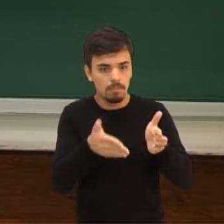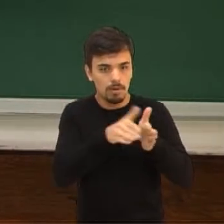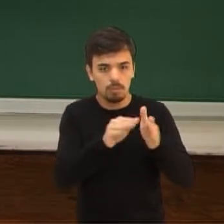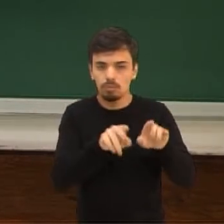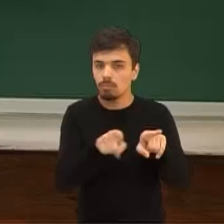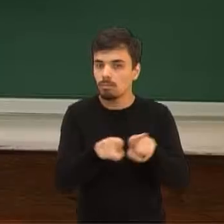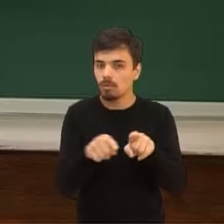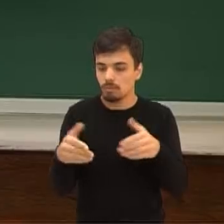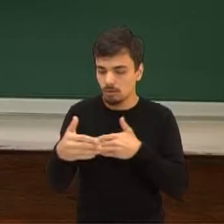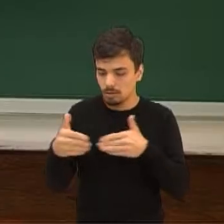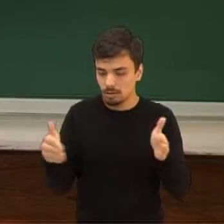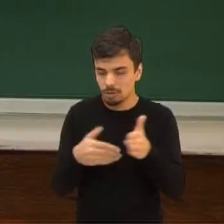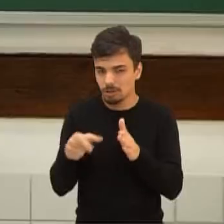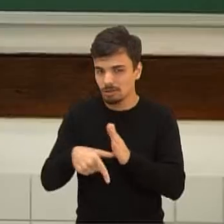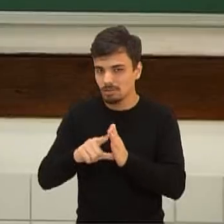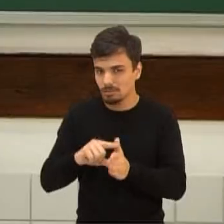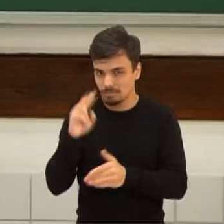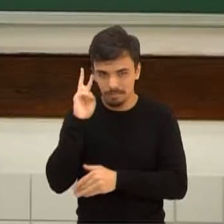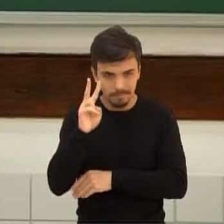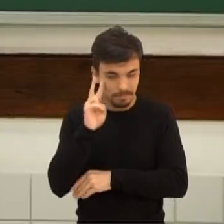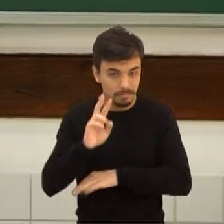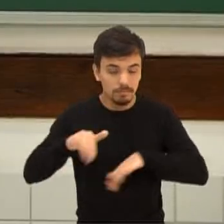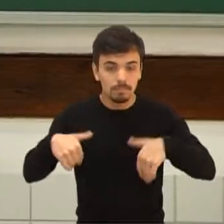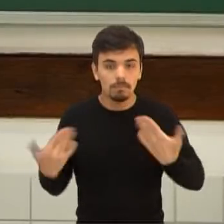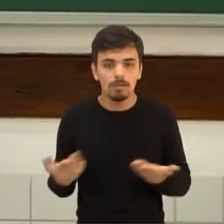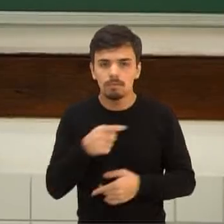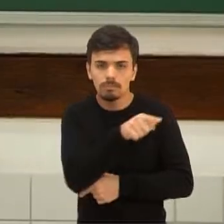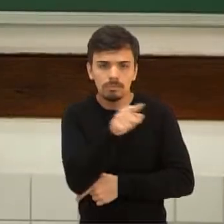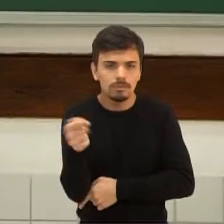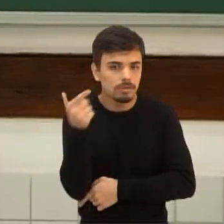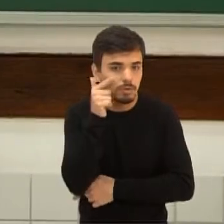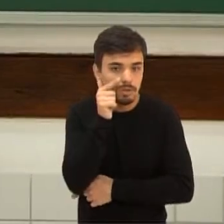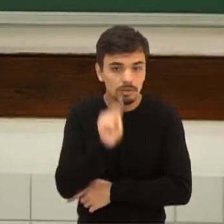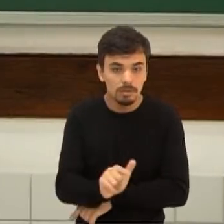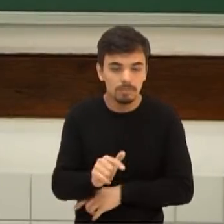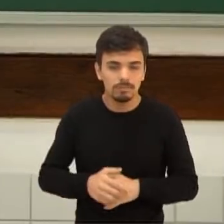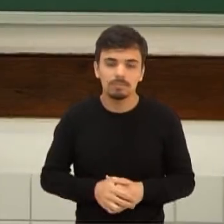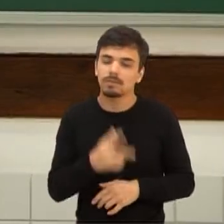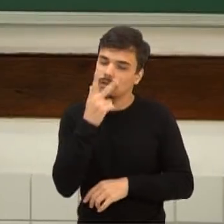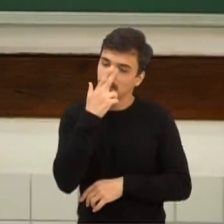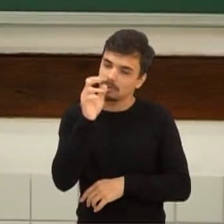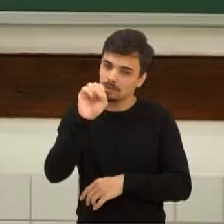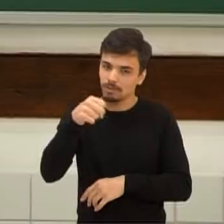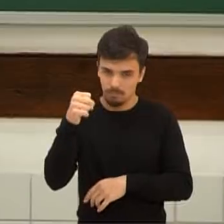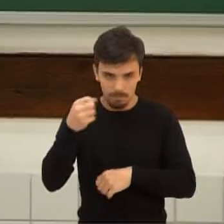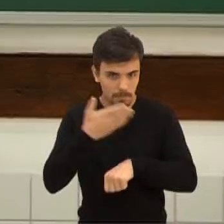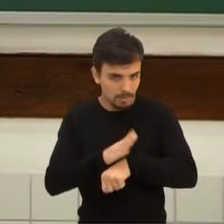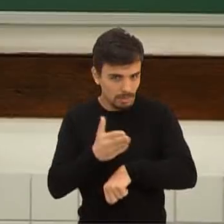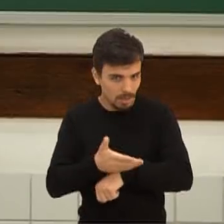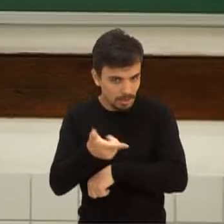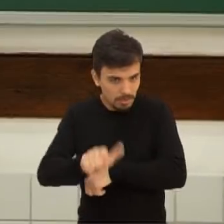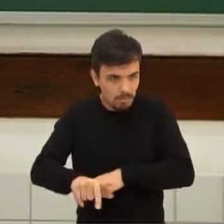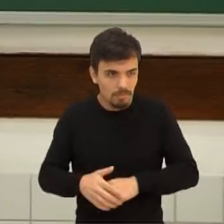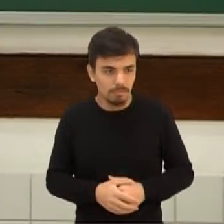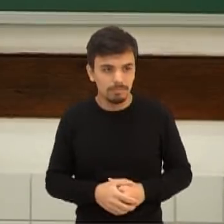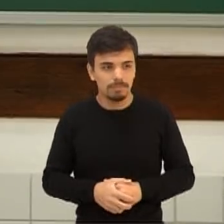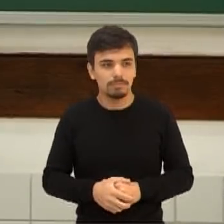aquela caixinha que a gente tinha antes. E aí, conseguiram? Acho que sim. Vamos treinar mais um